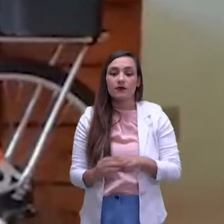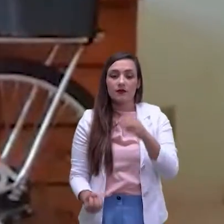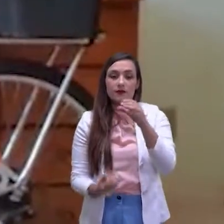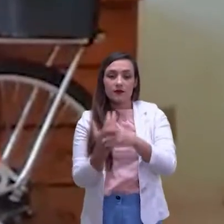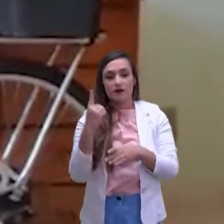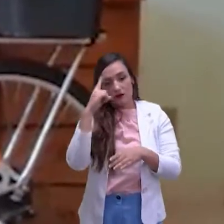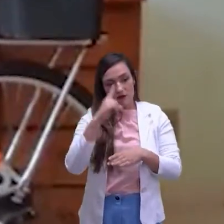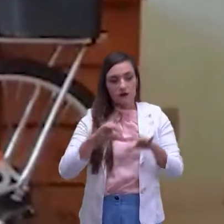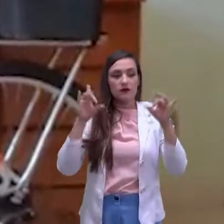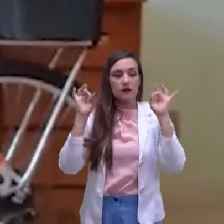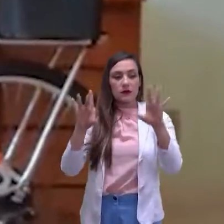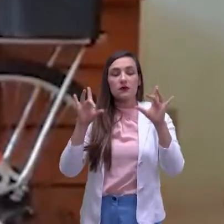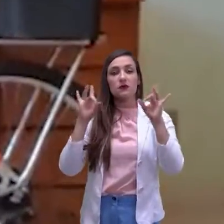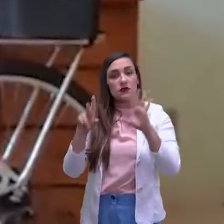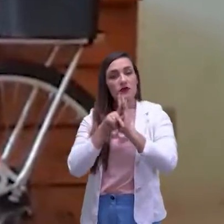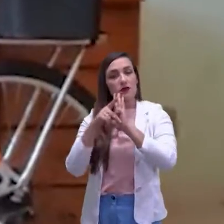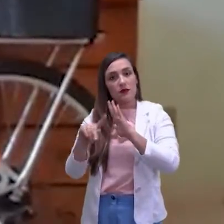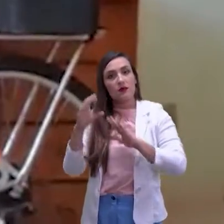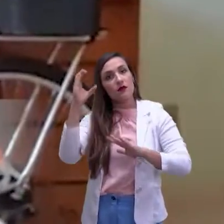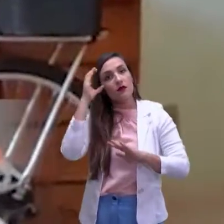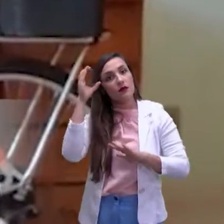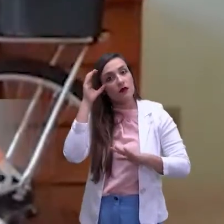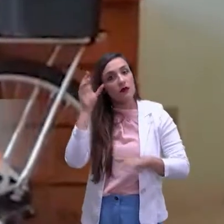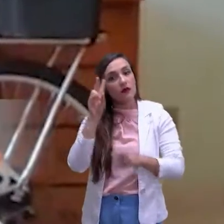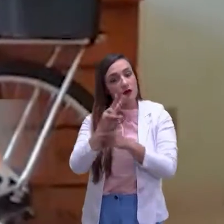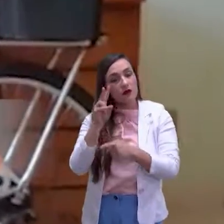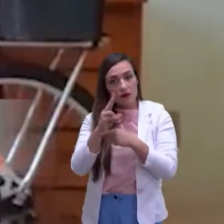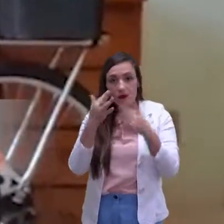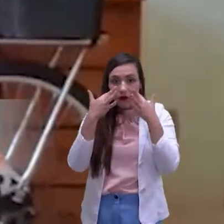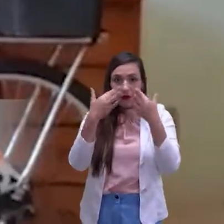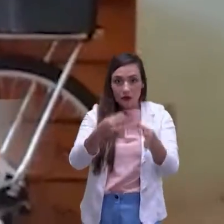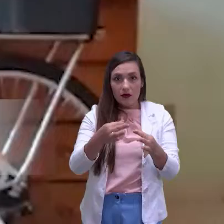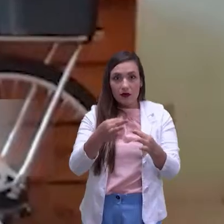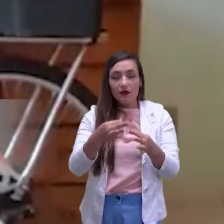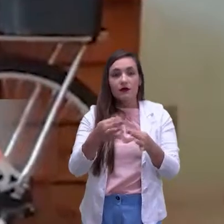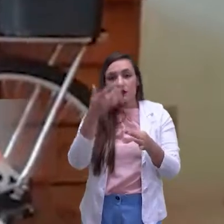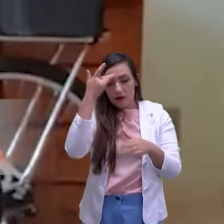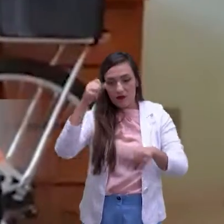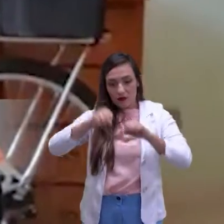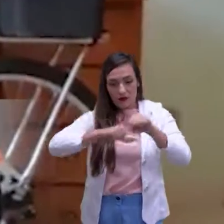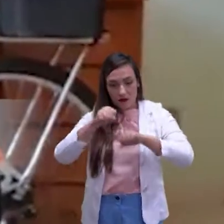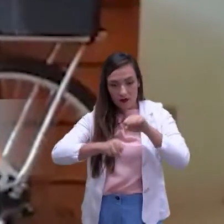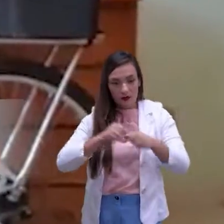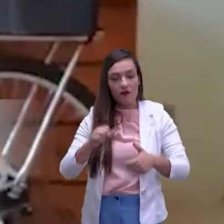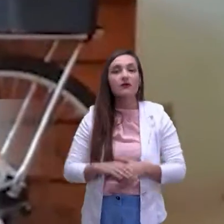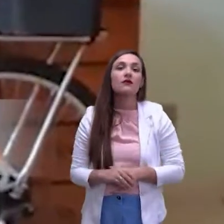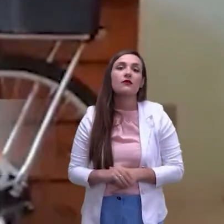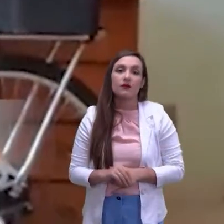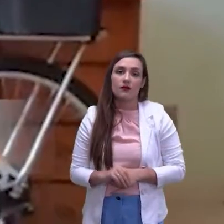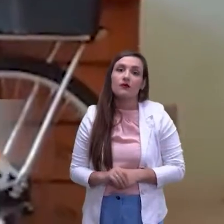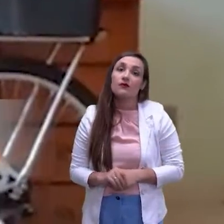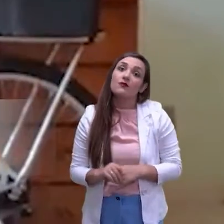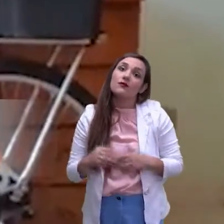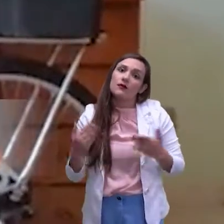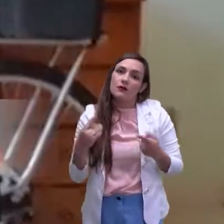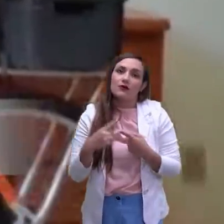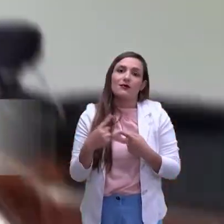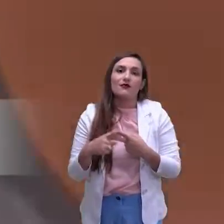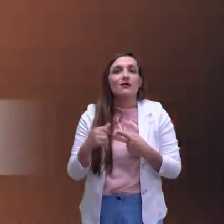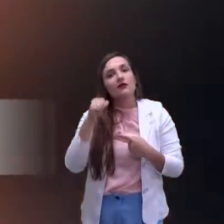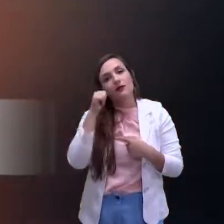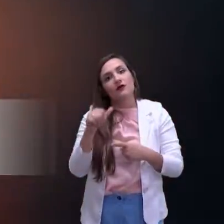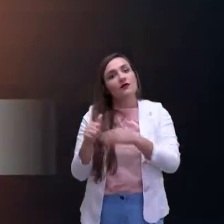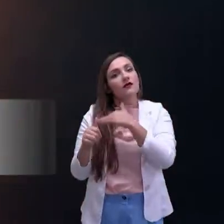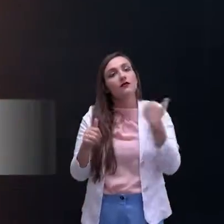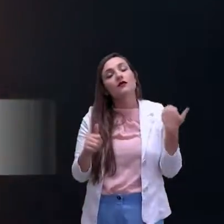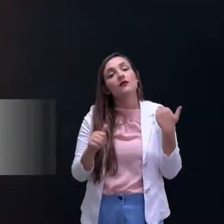que institui o Dia Estadual de Conscientização e Proteção ao Ciclista, em referência e memória ao falecimento